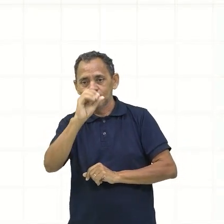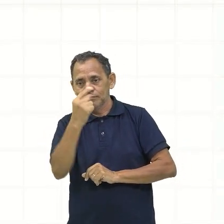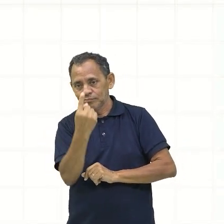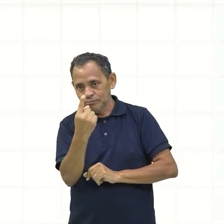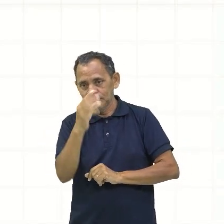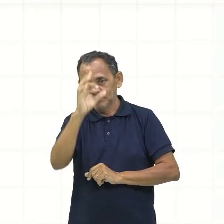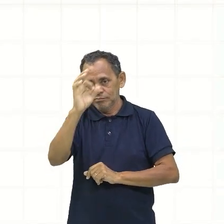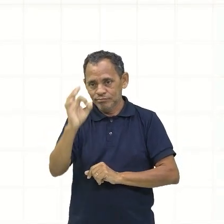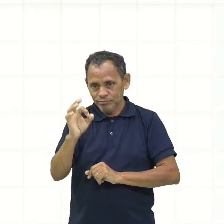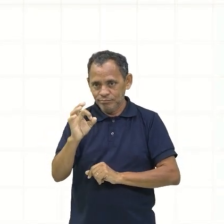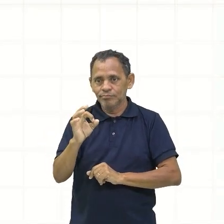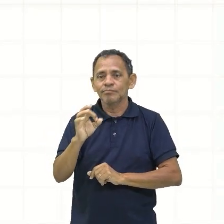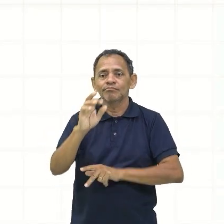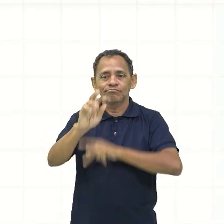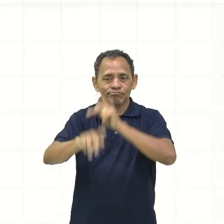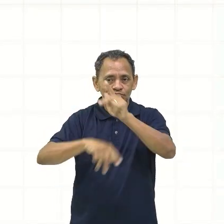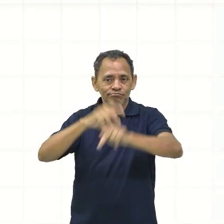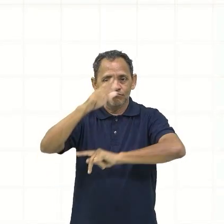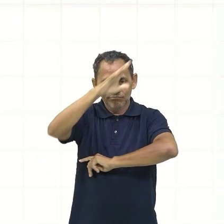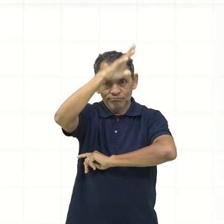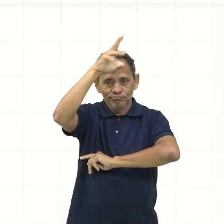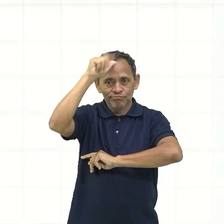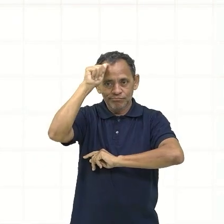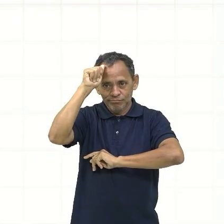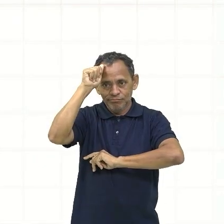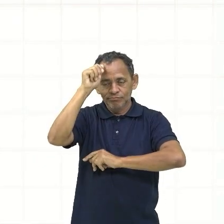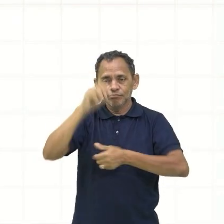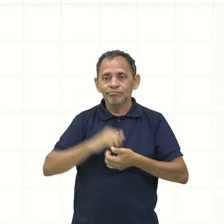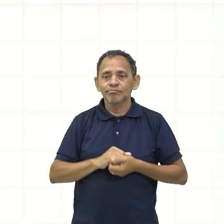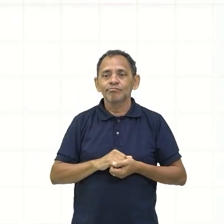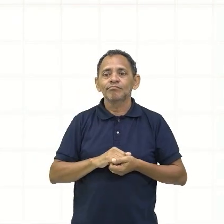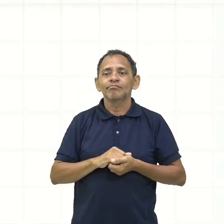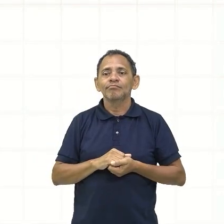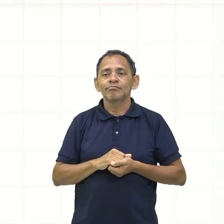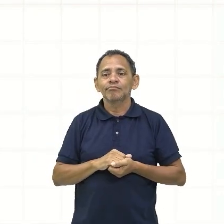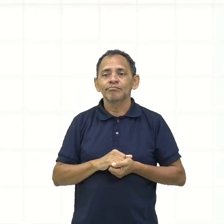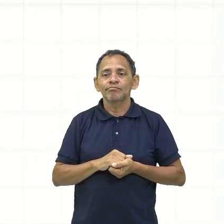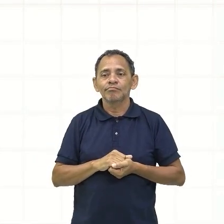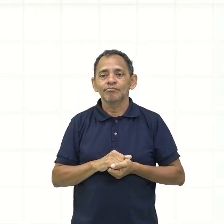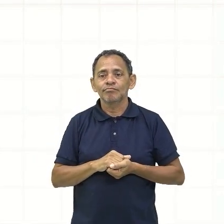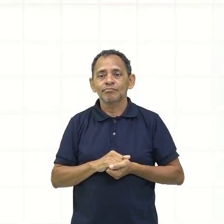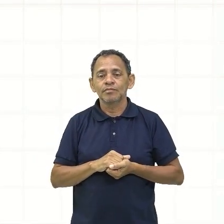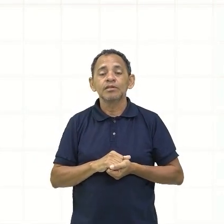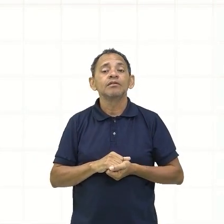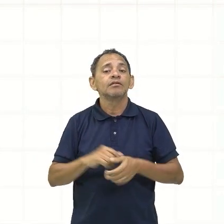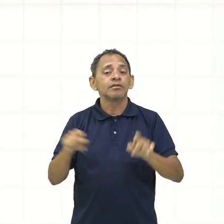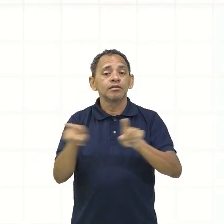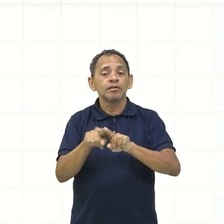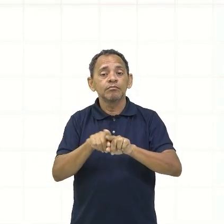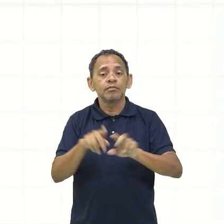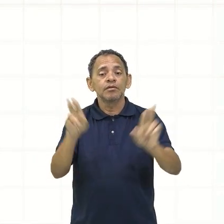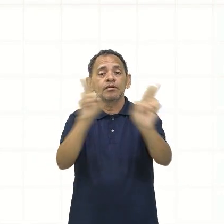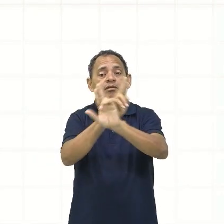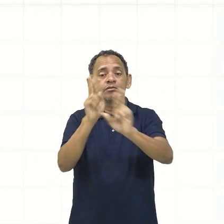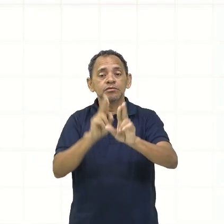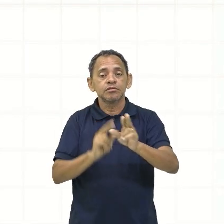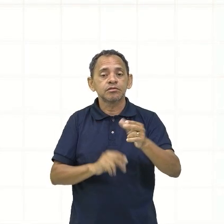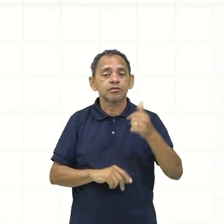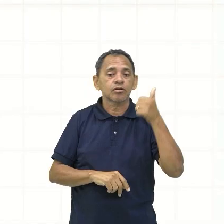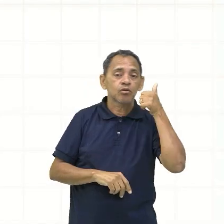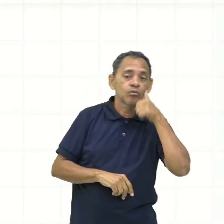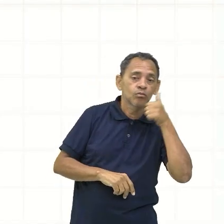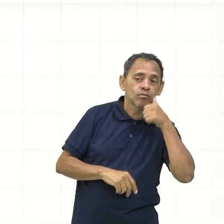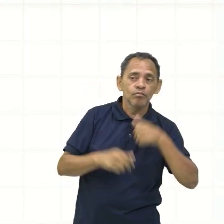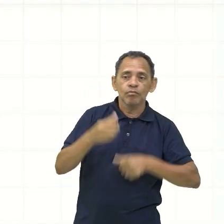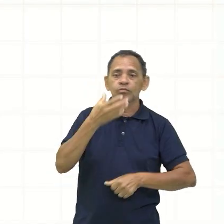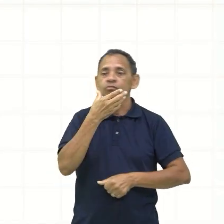0,01% da nossa população amazonense. Isso tanto para a população de homens quanto de mulheres. Então,